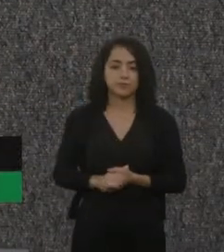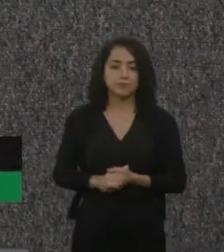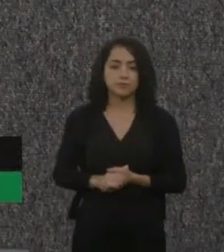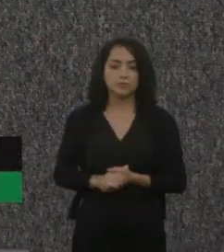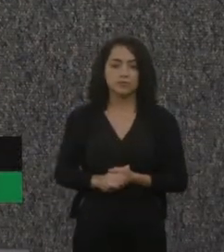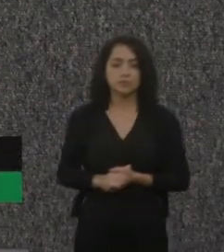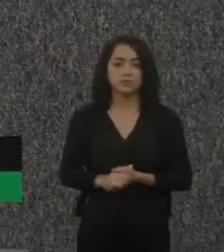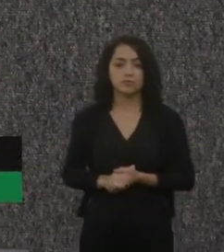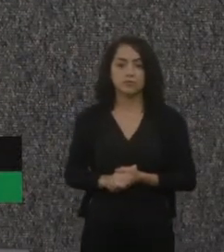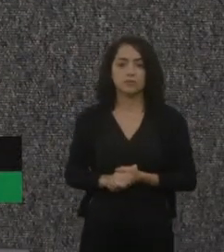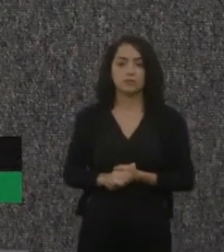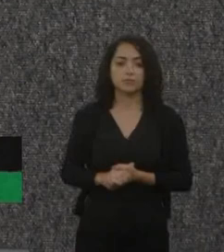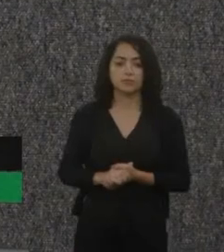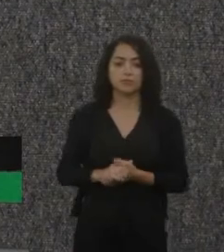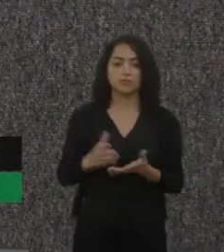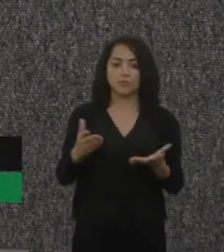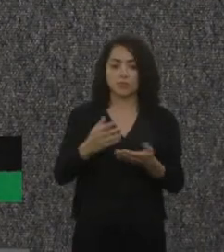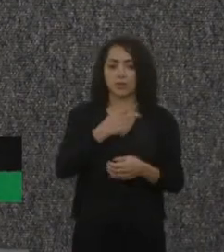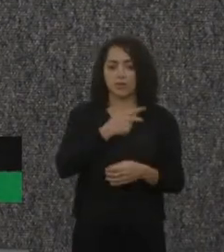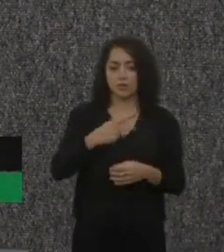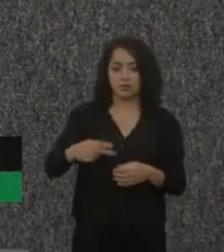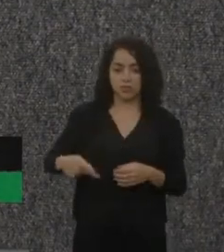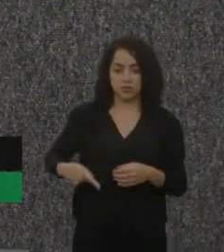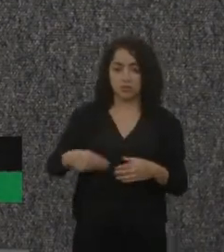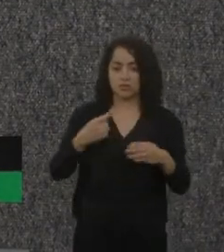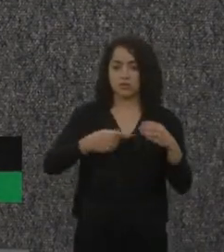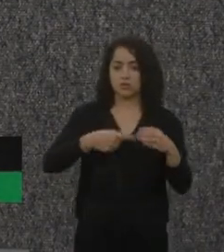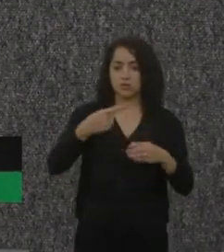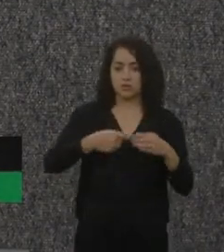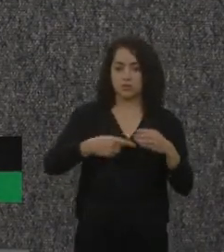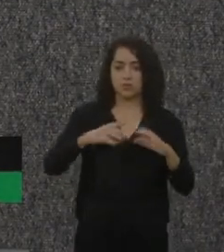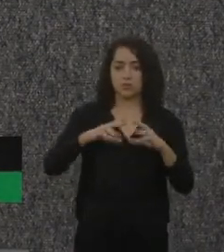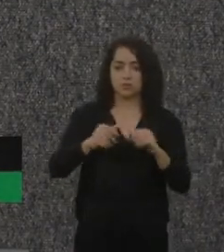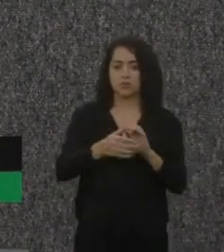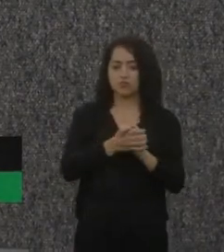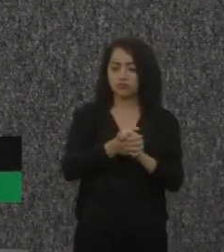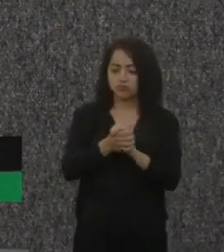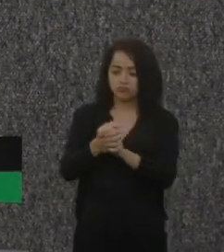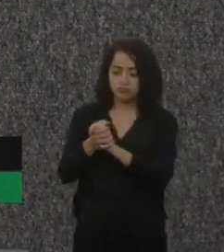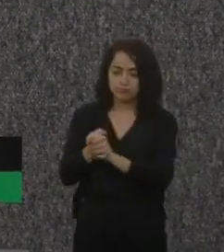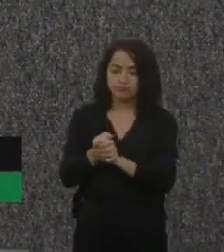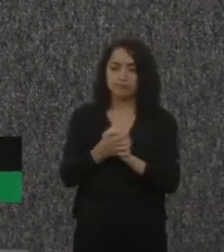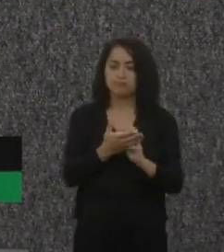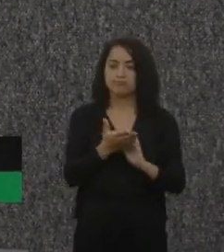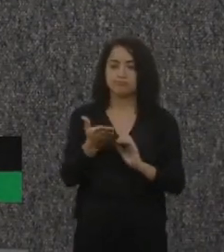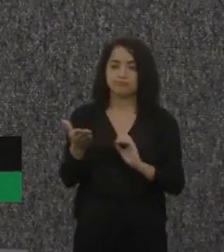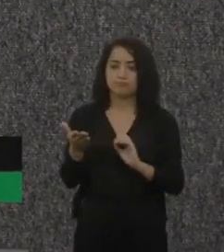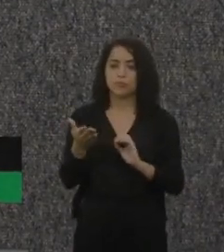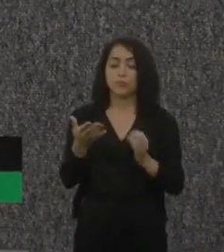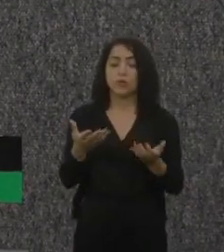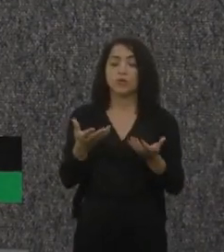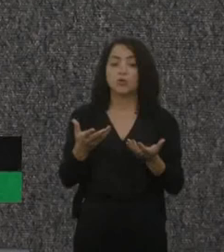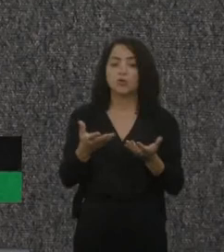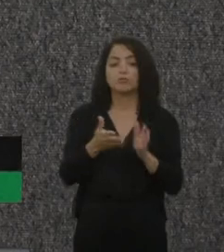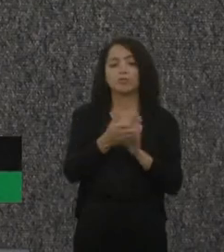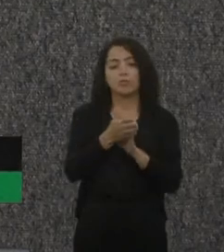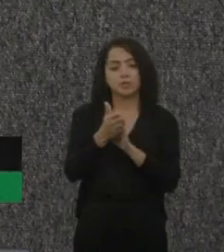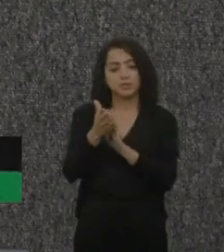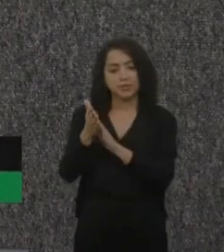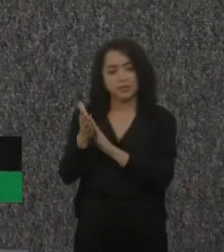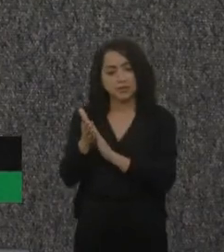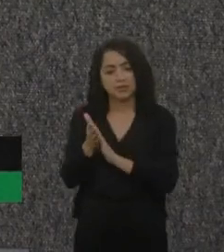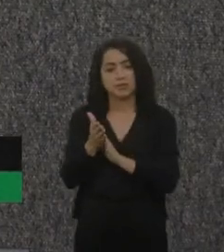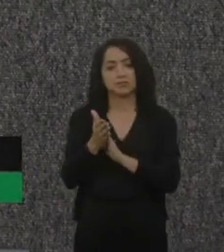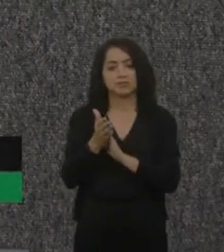que encabeça essa reunião. Cumprimento os demais membros da mesa. E quero aqui parabenizar